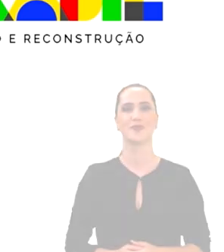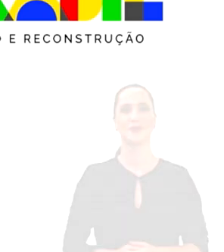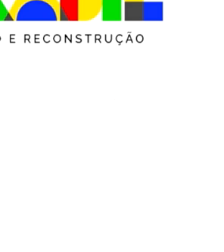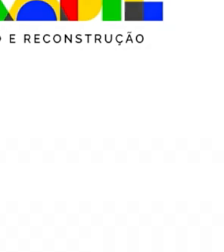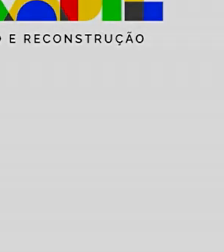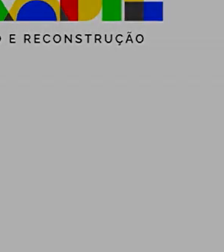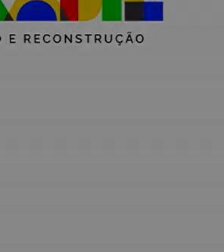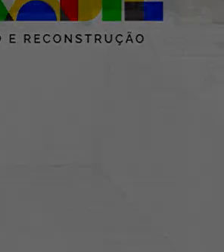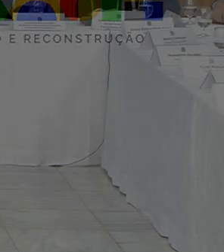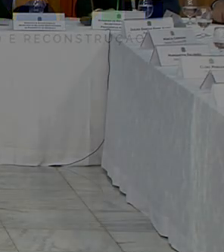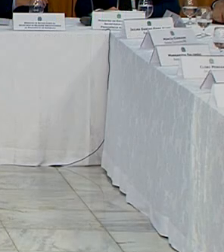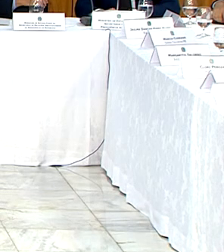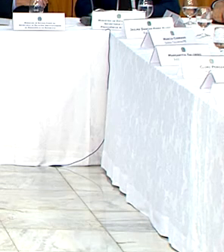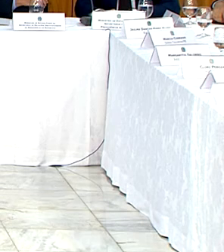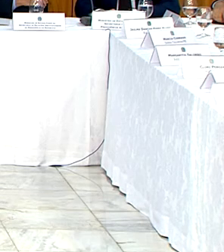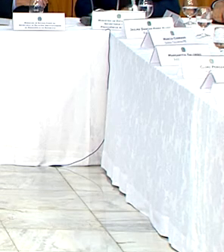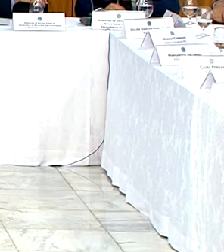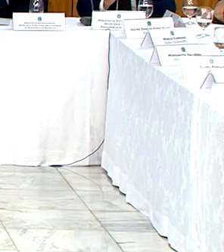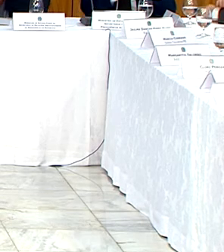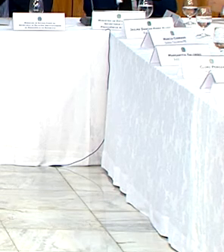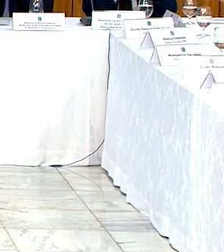Brasil.